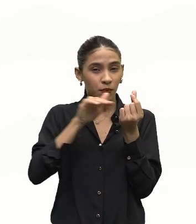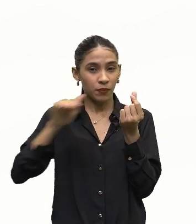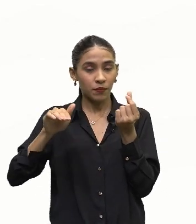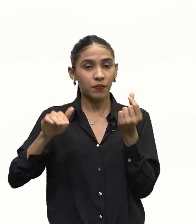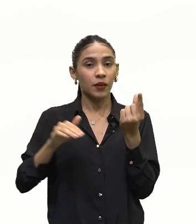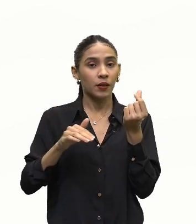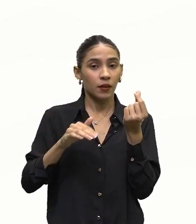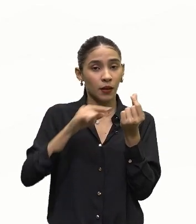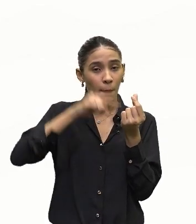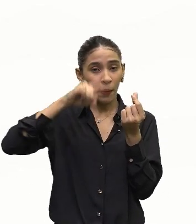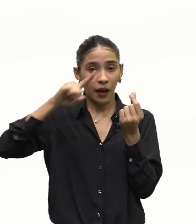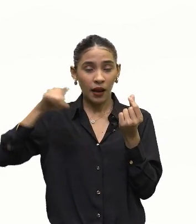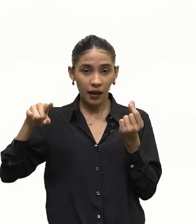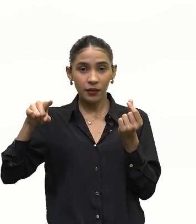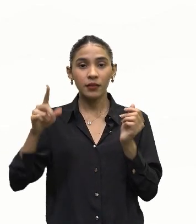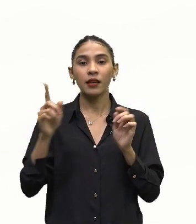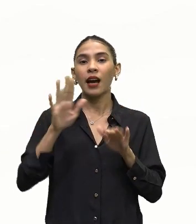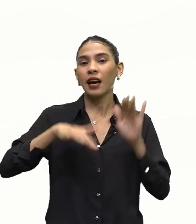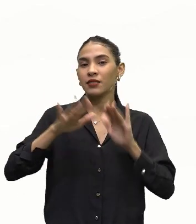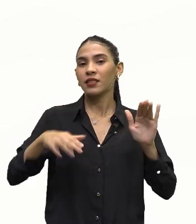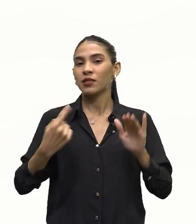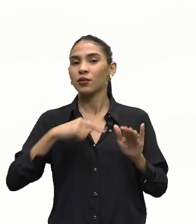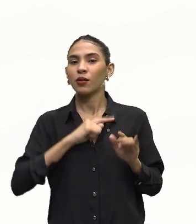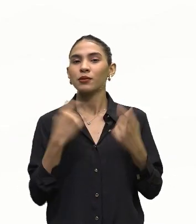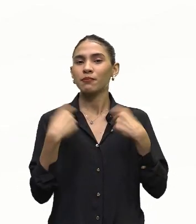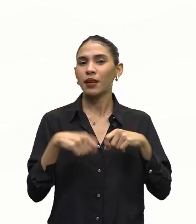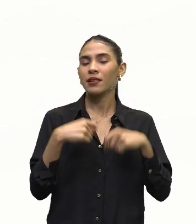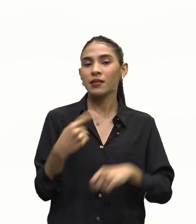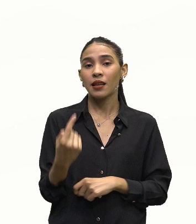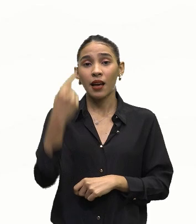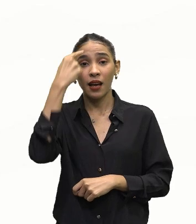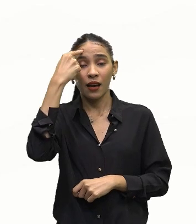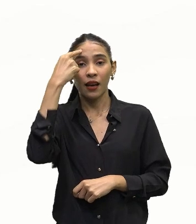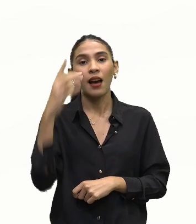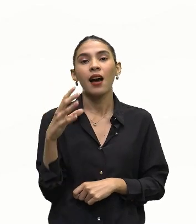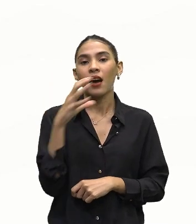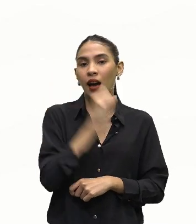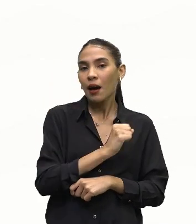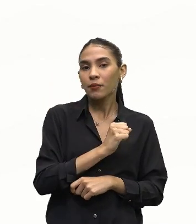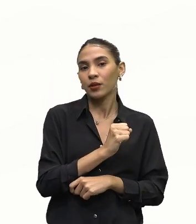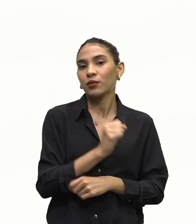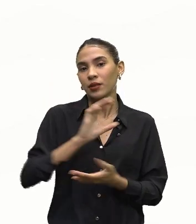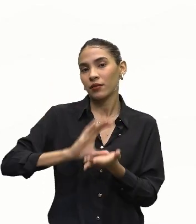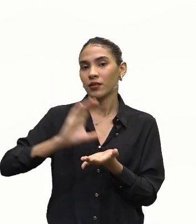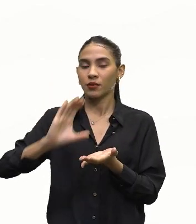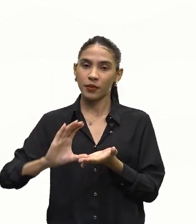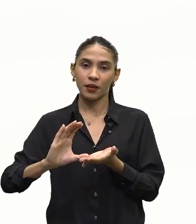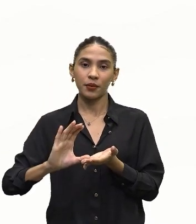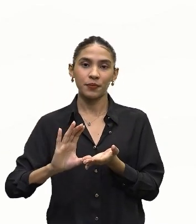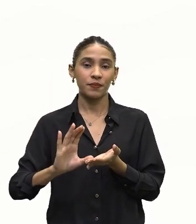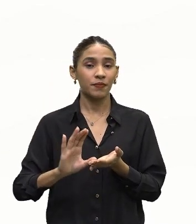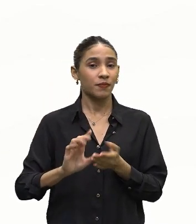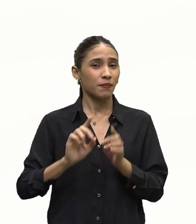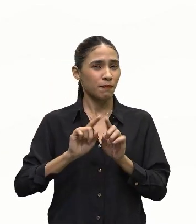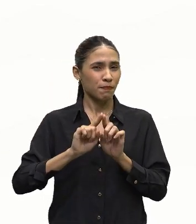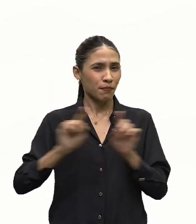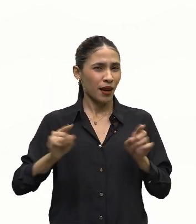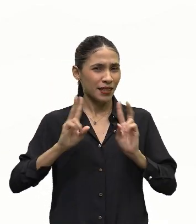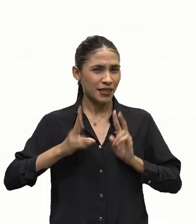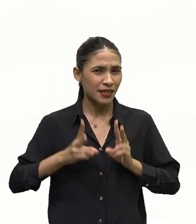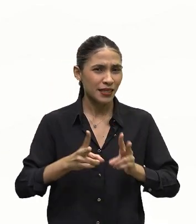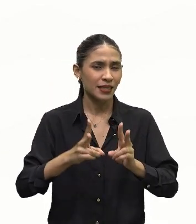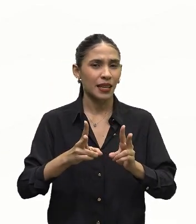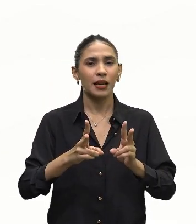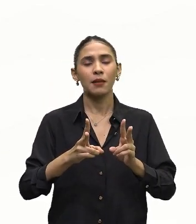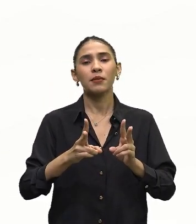variável e, às vezes, a gente precisa pensar rápido em um investimento. E nem sempre tomar